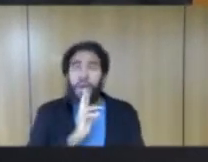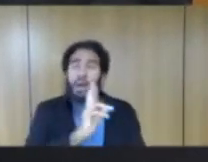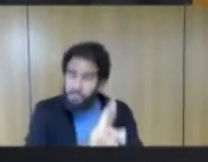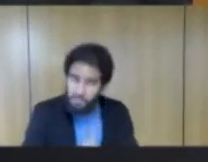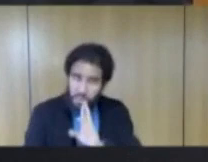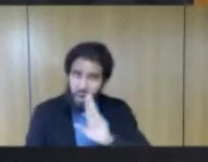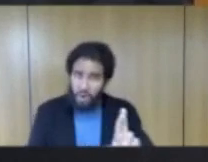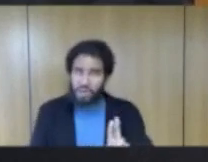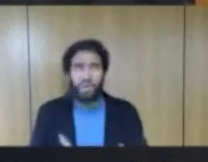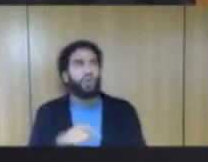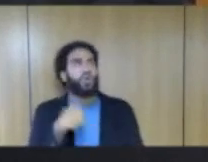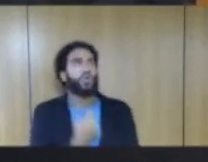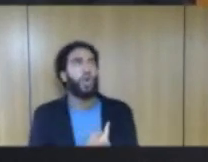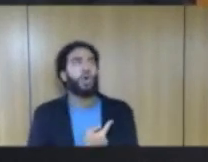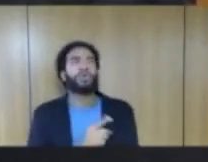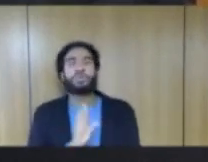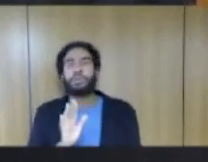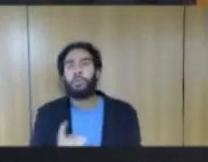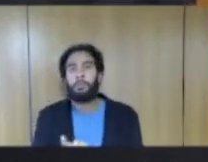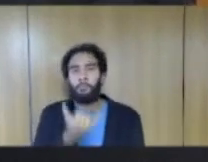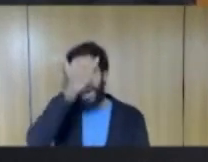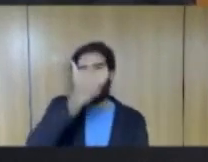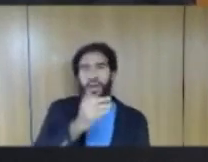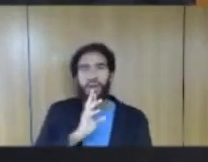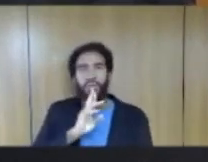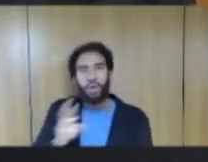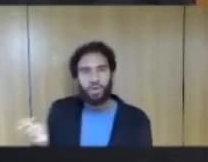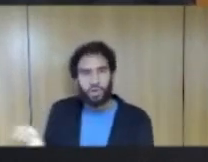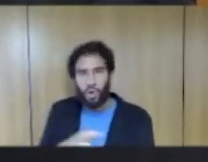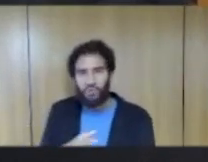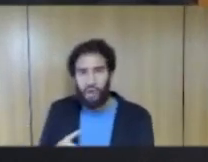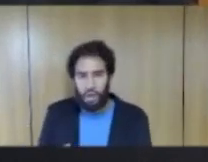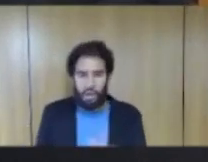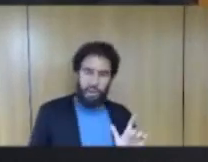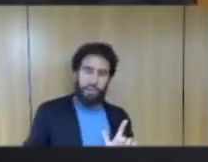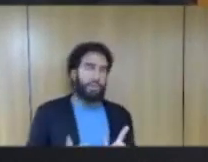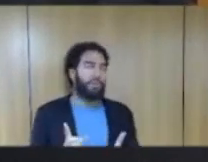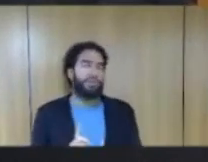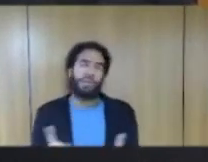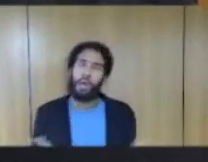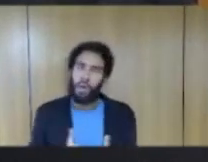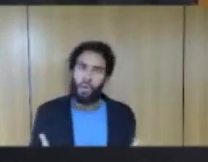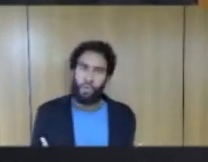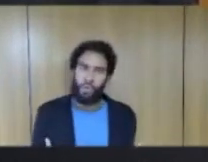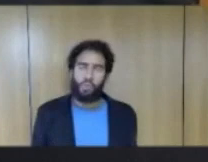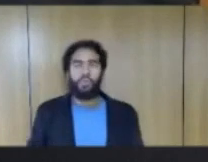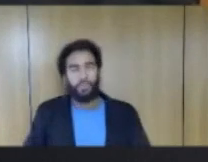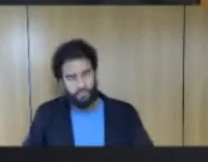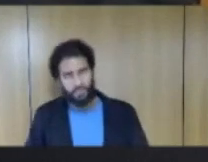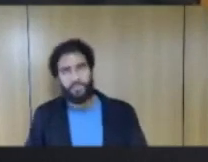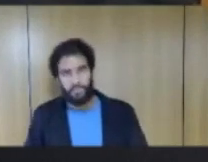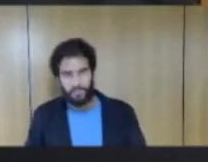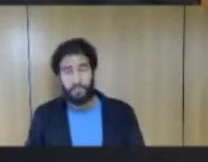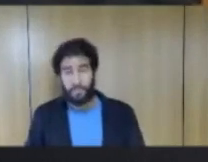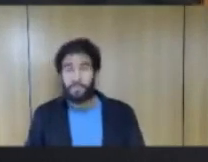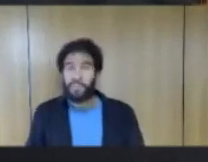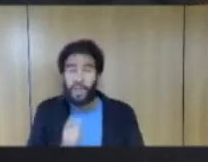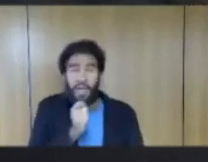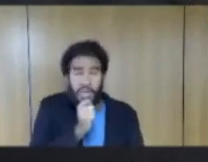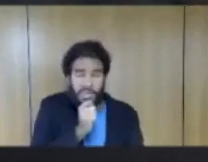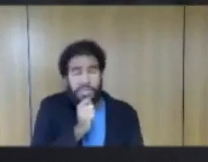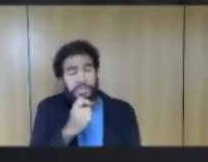temos como antecipar novos resultados porque evidentemente são diligências que ainda ocorreram